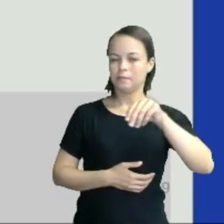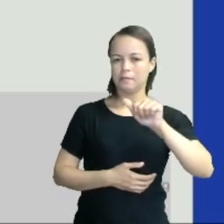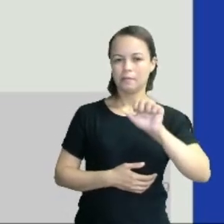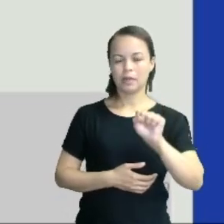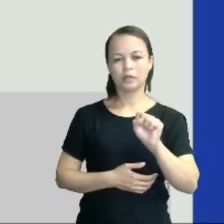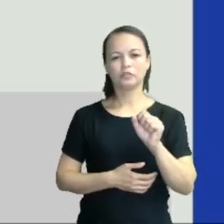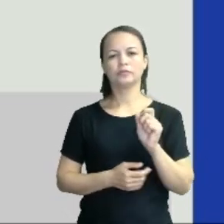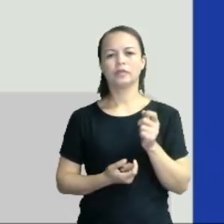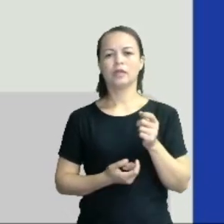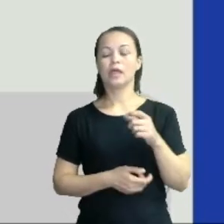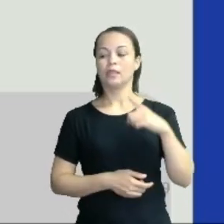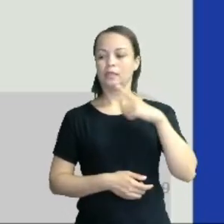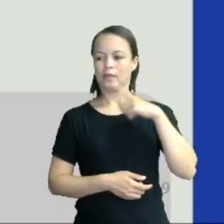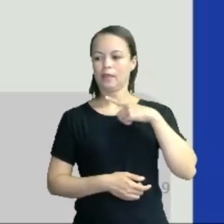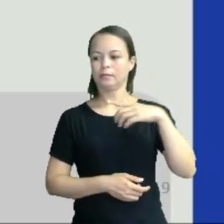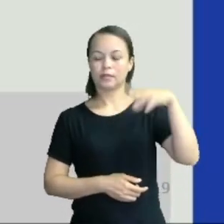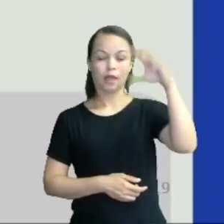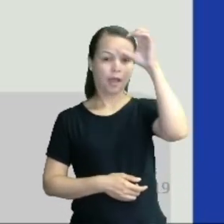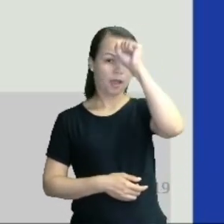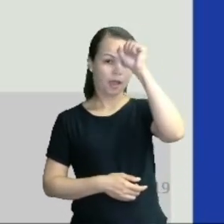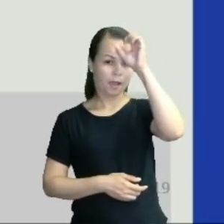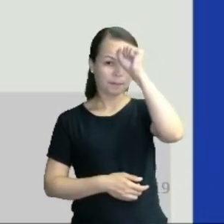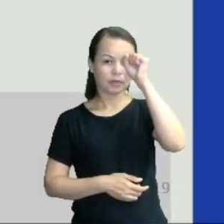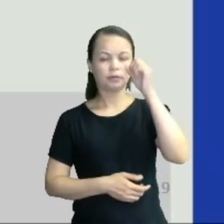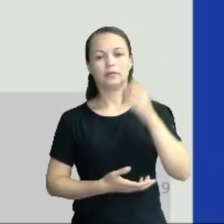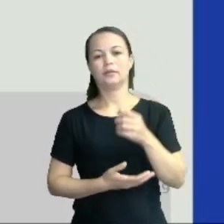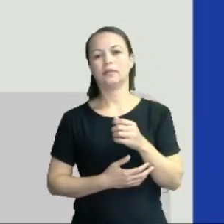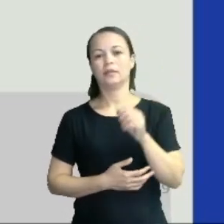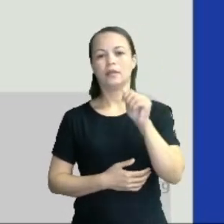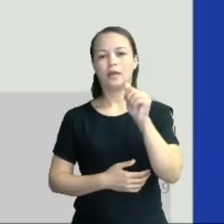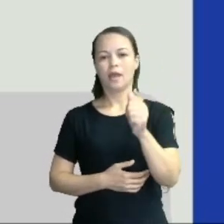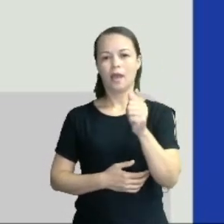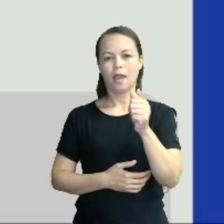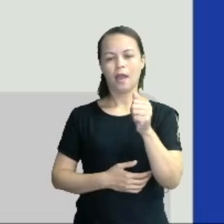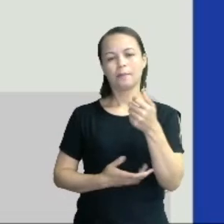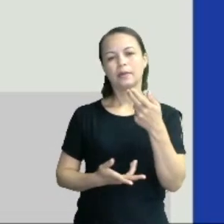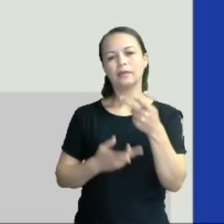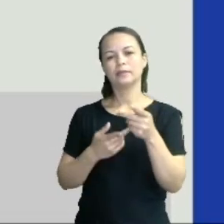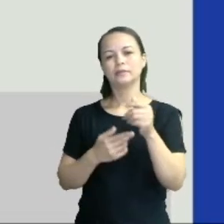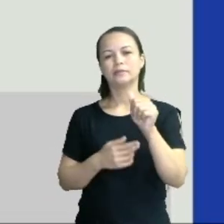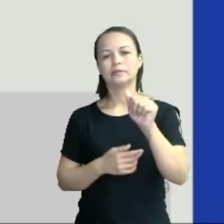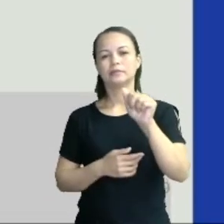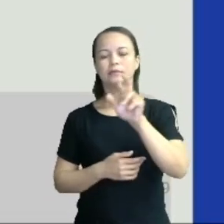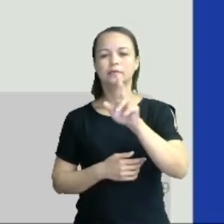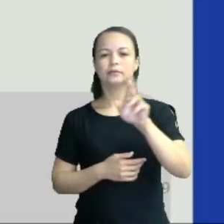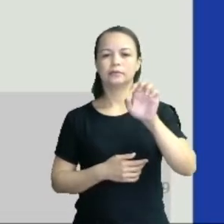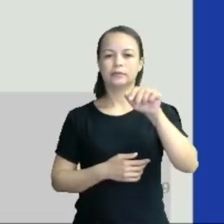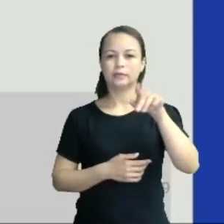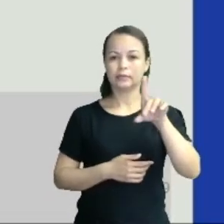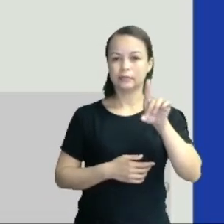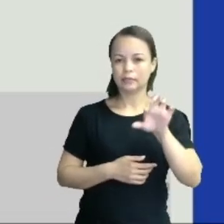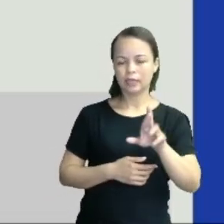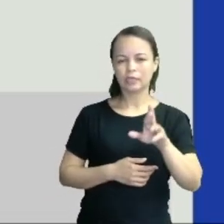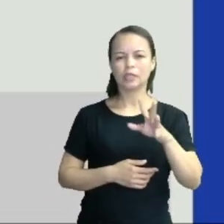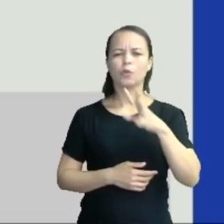aqui aprender, de capturar e assimilar, e aprender de tomar